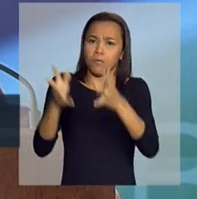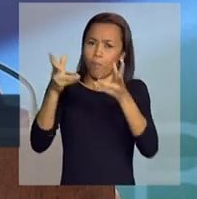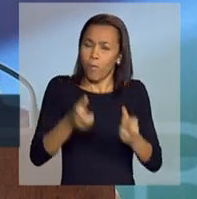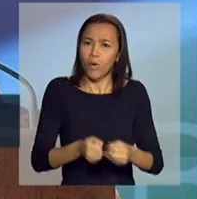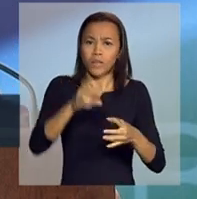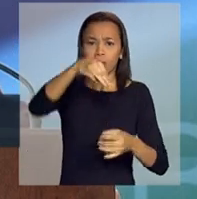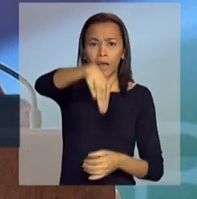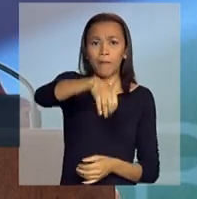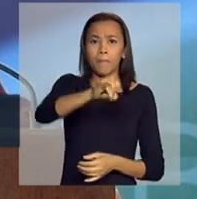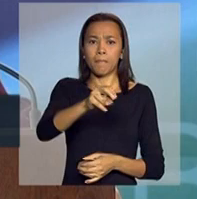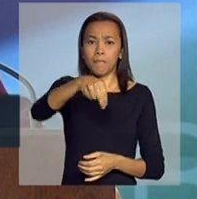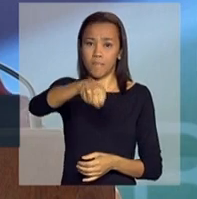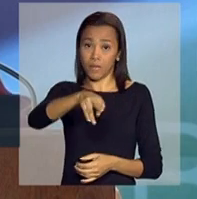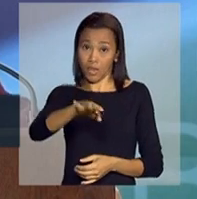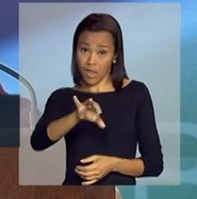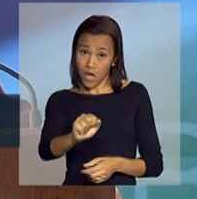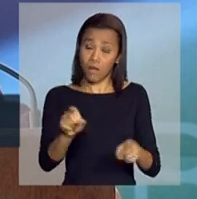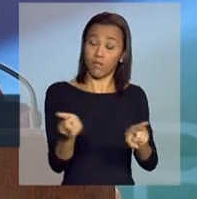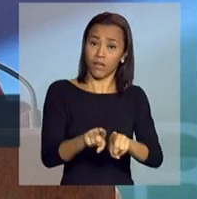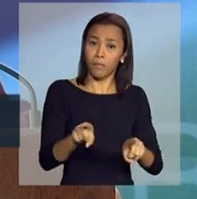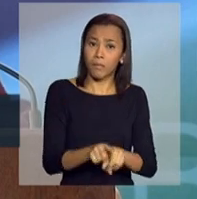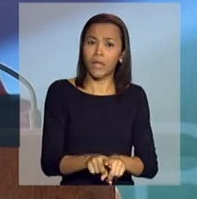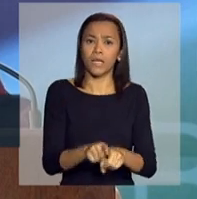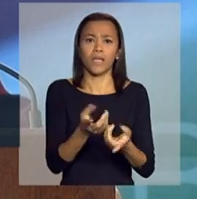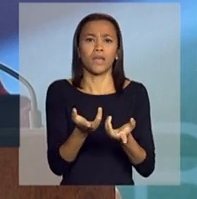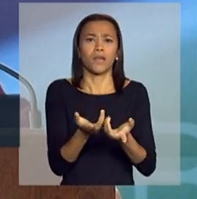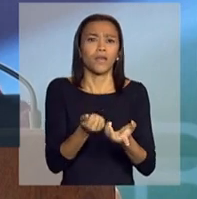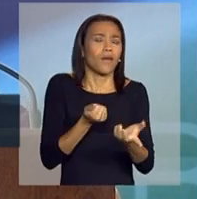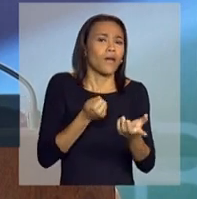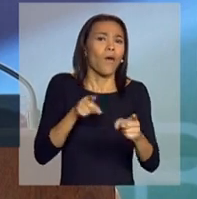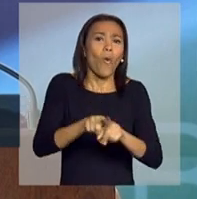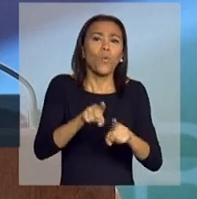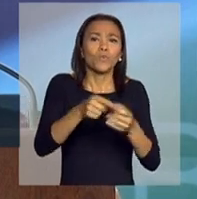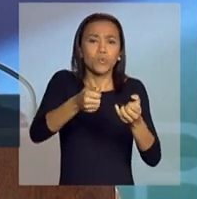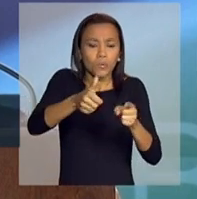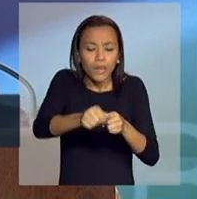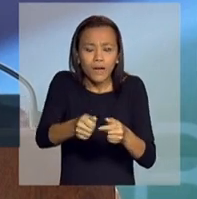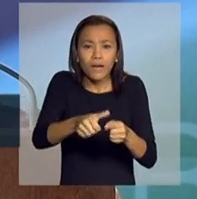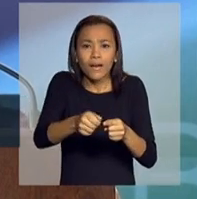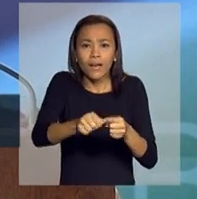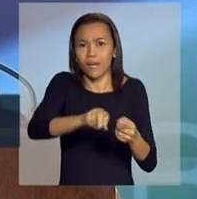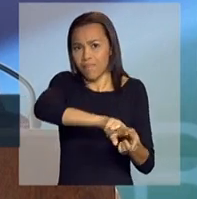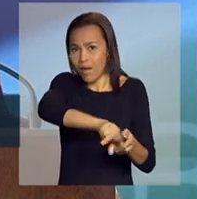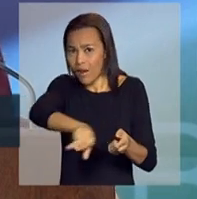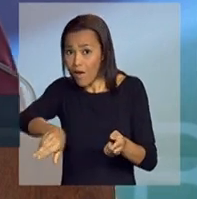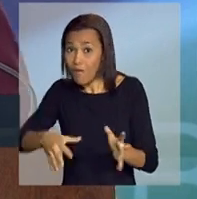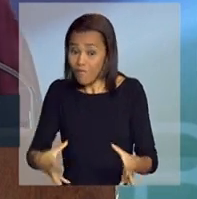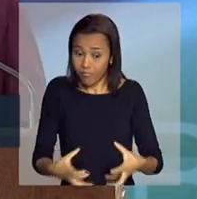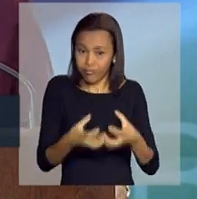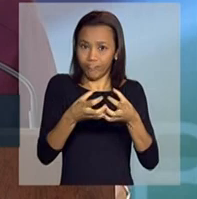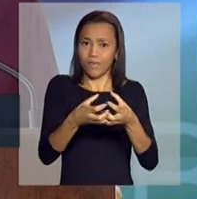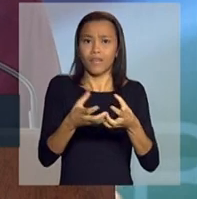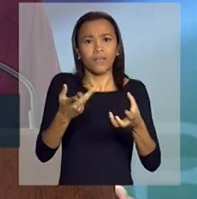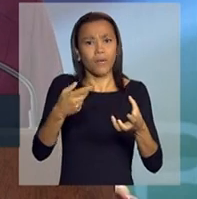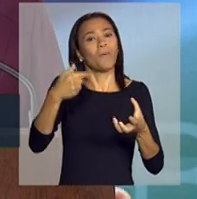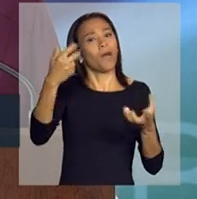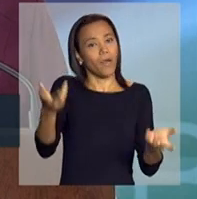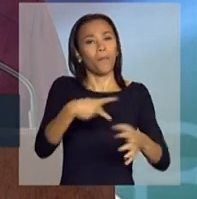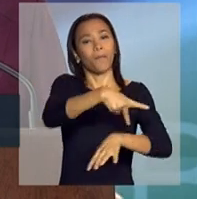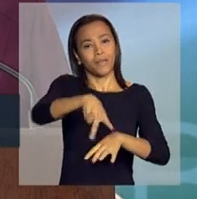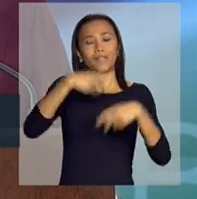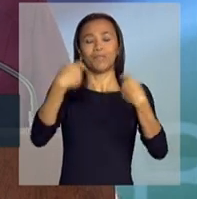minério, para produzir, consumir e exportar grãos, é um país que precisa de uma